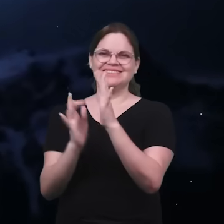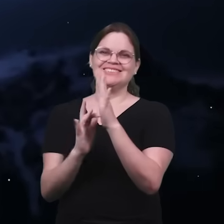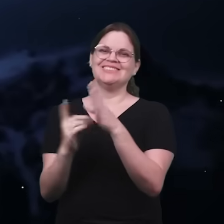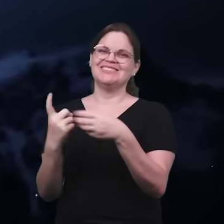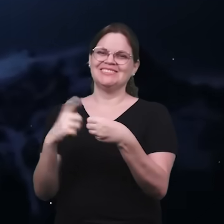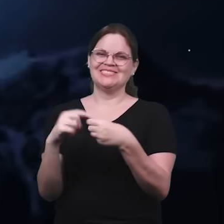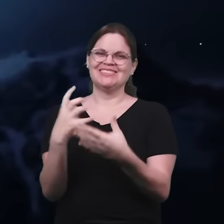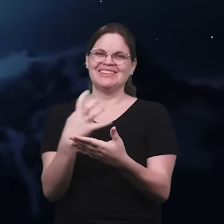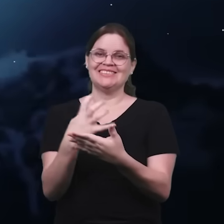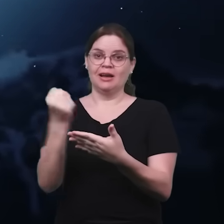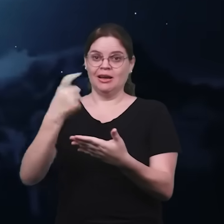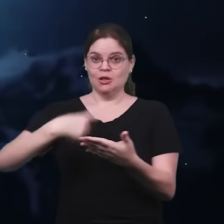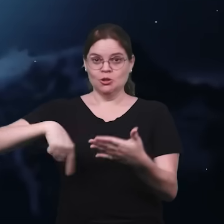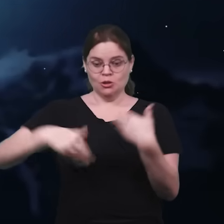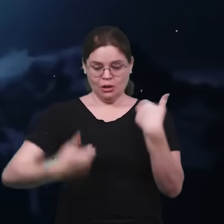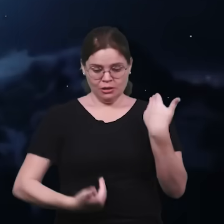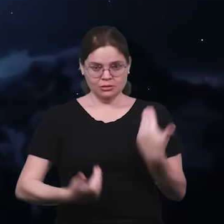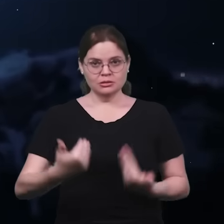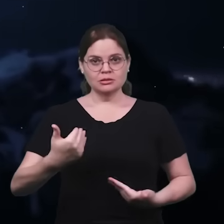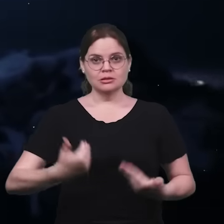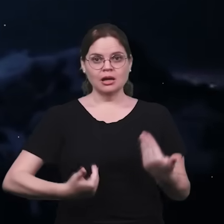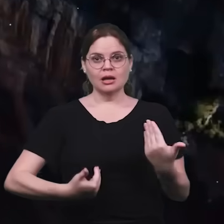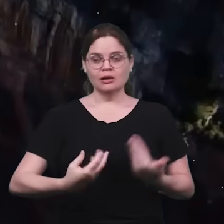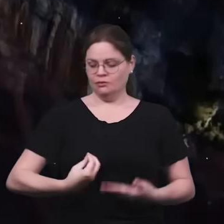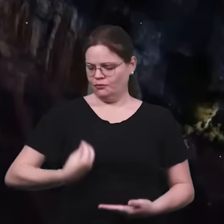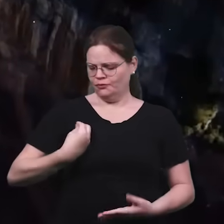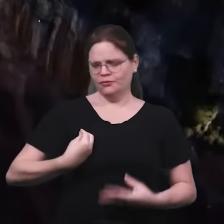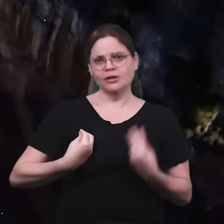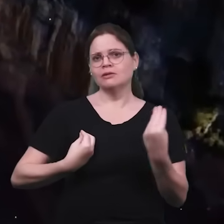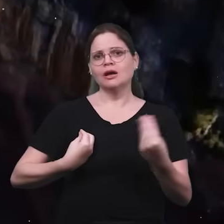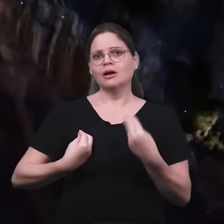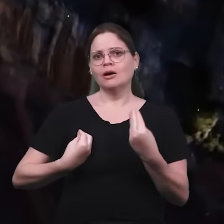e não deve recuar.